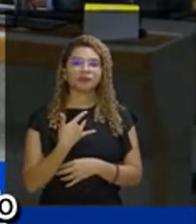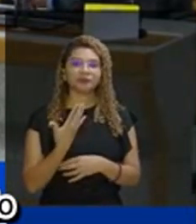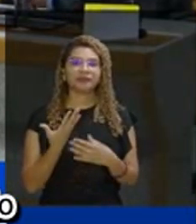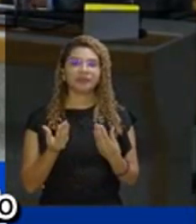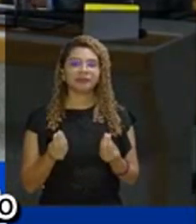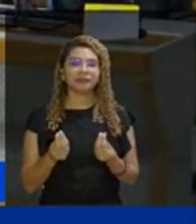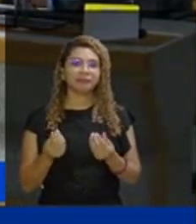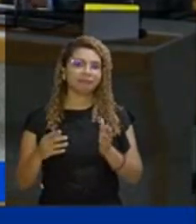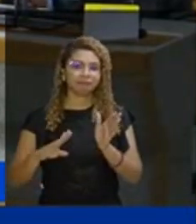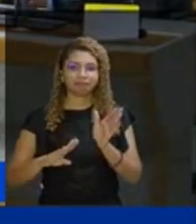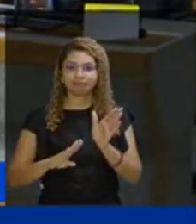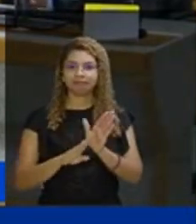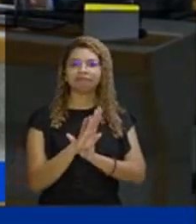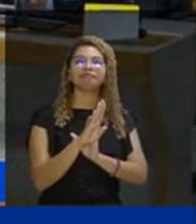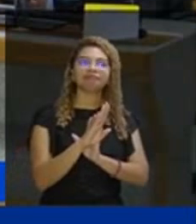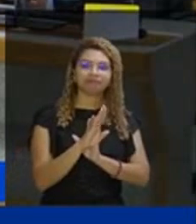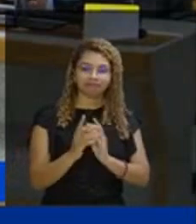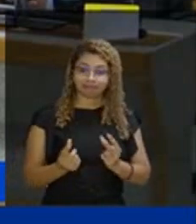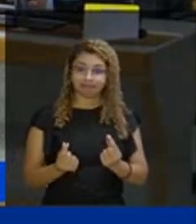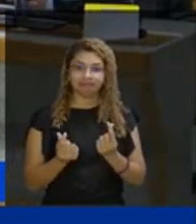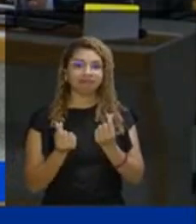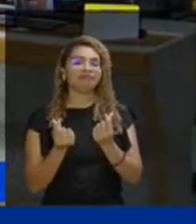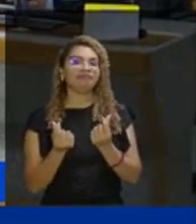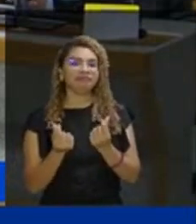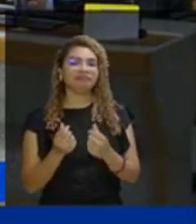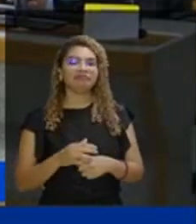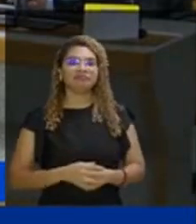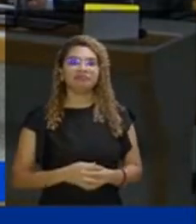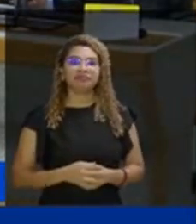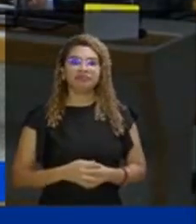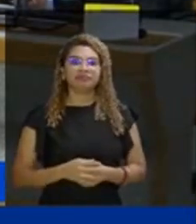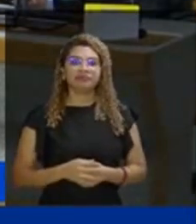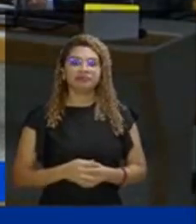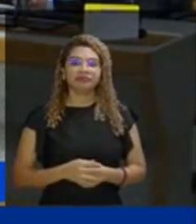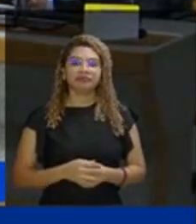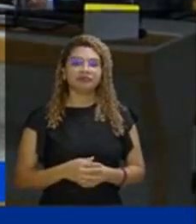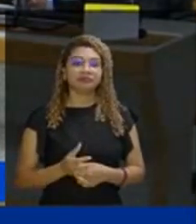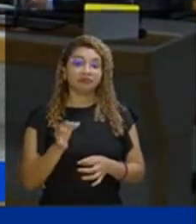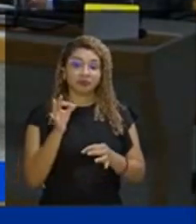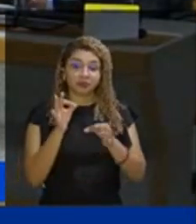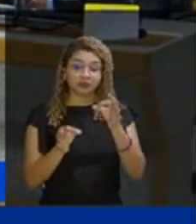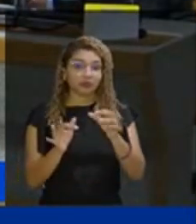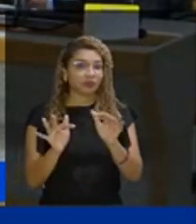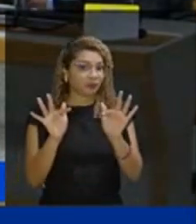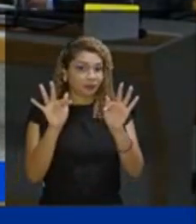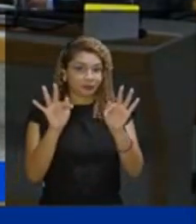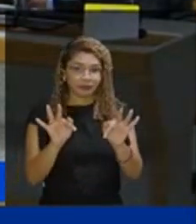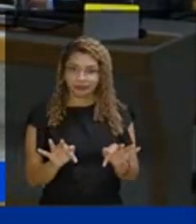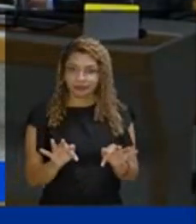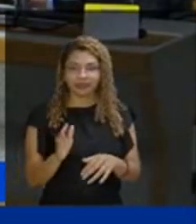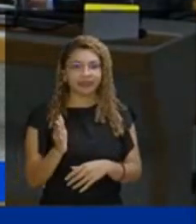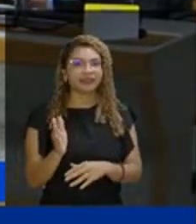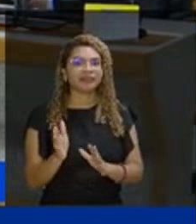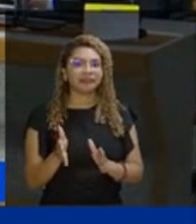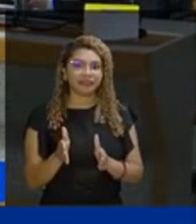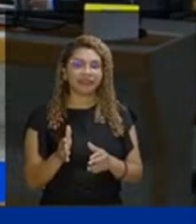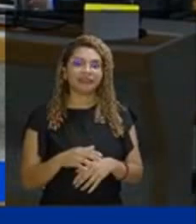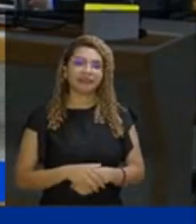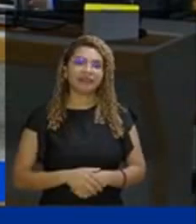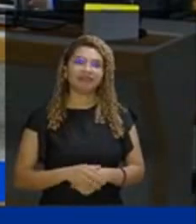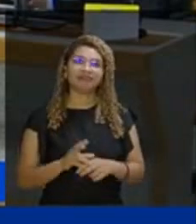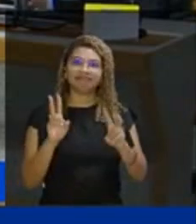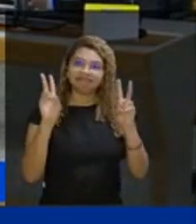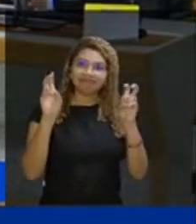e muita prosperidade. Em relação à última sessão, na mesa da lateral direita, na verdade, com a palavra juíza